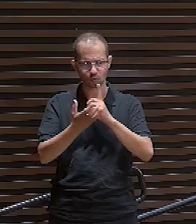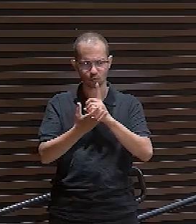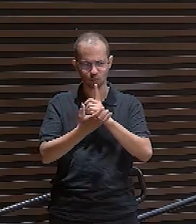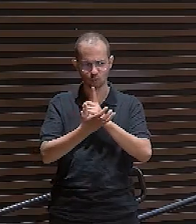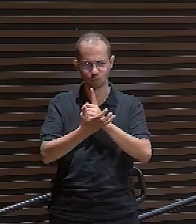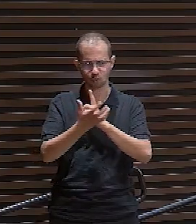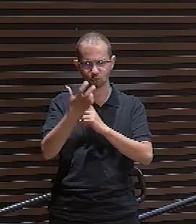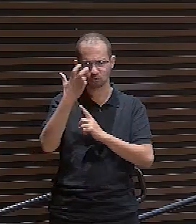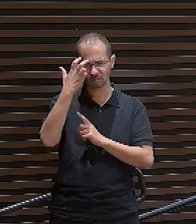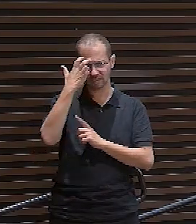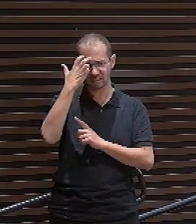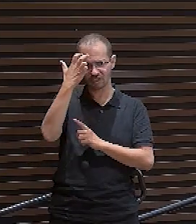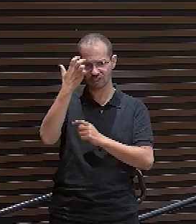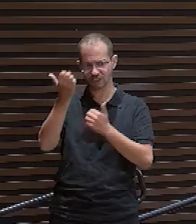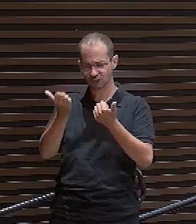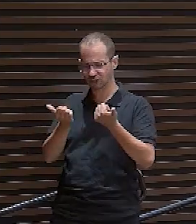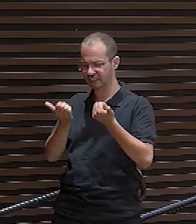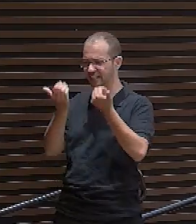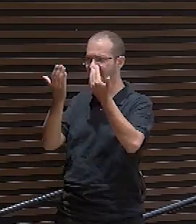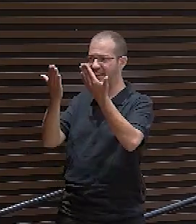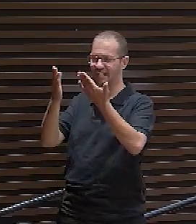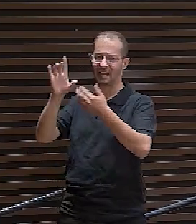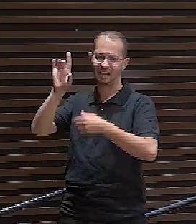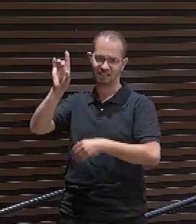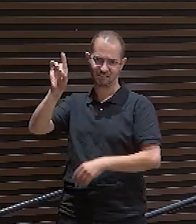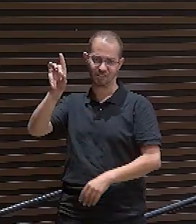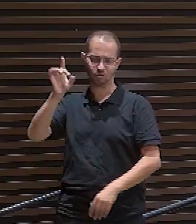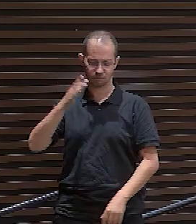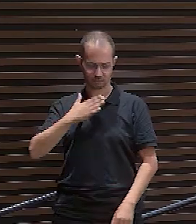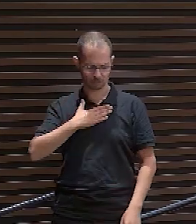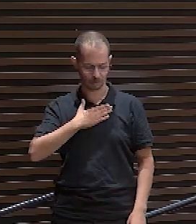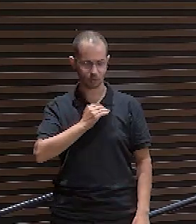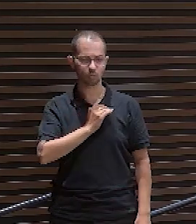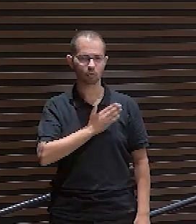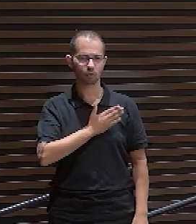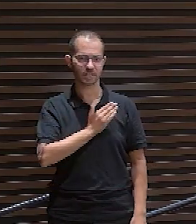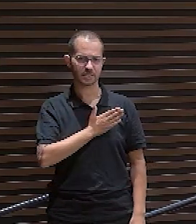agrada a Deus, e o meu coração.